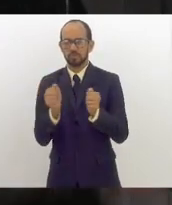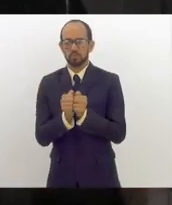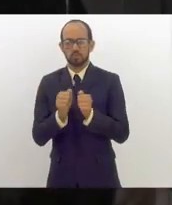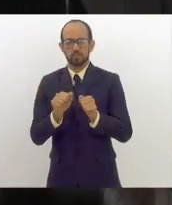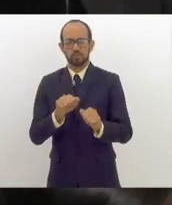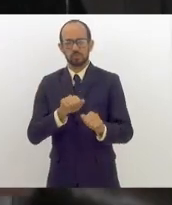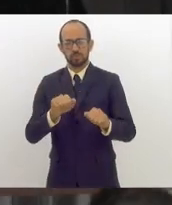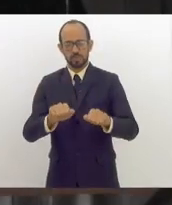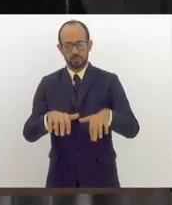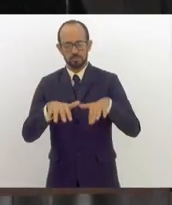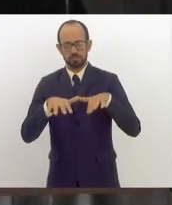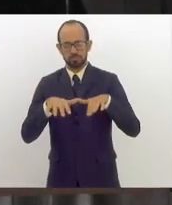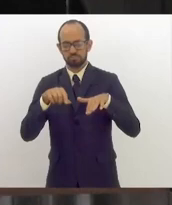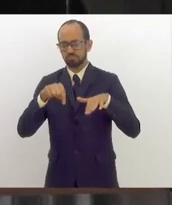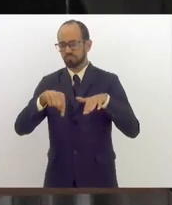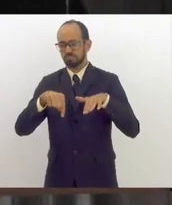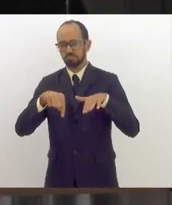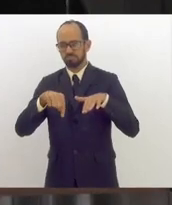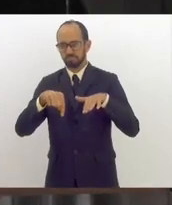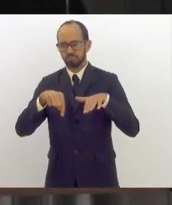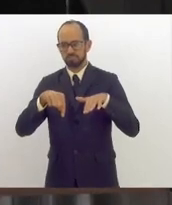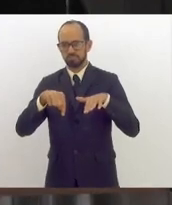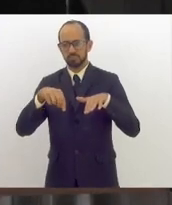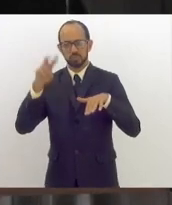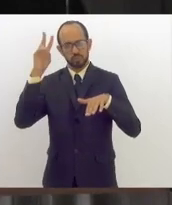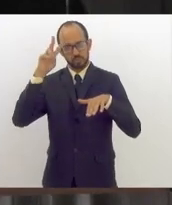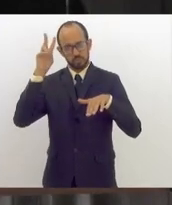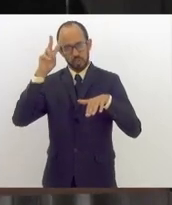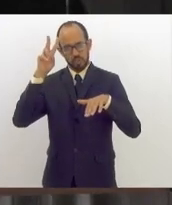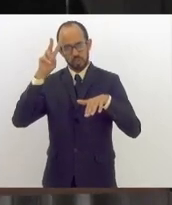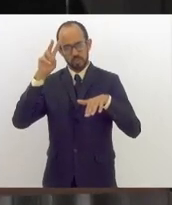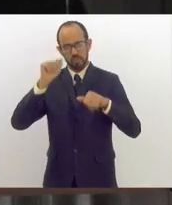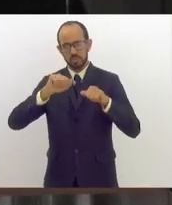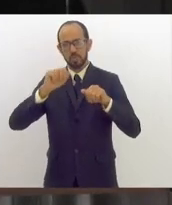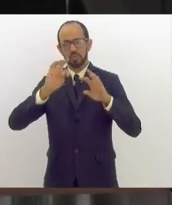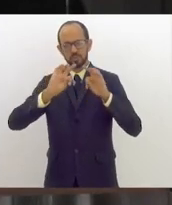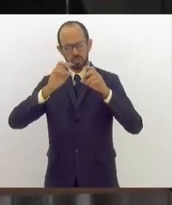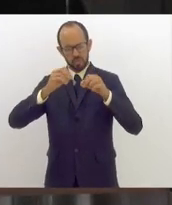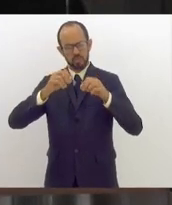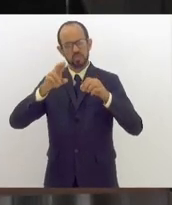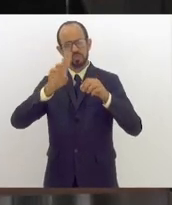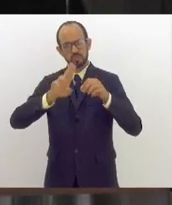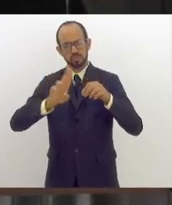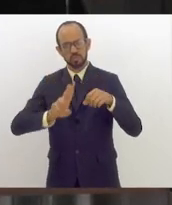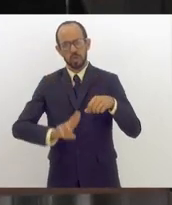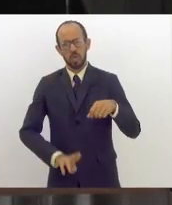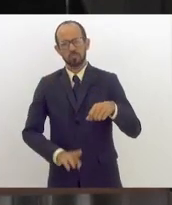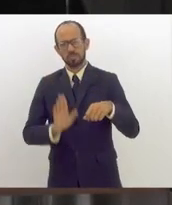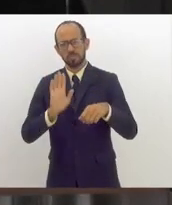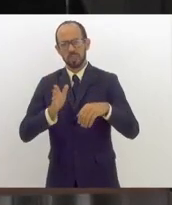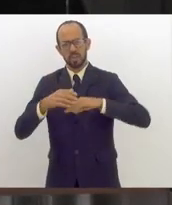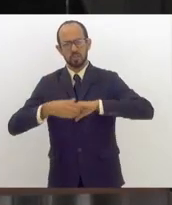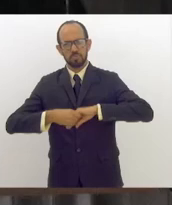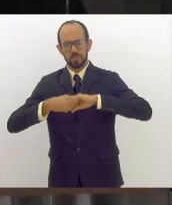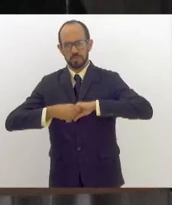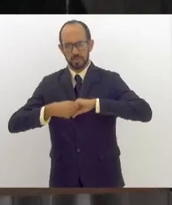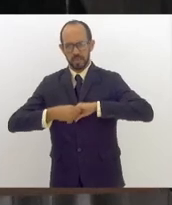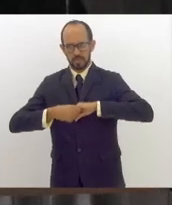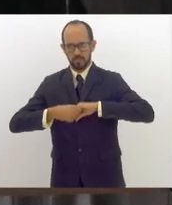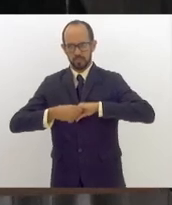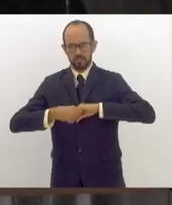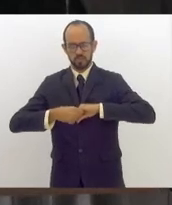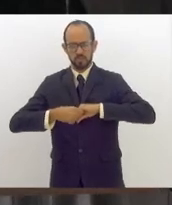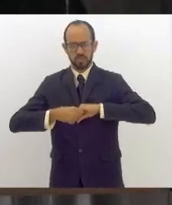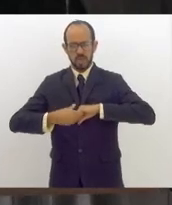histórico senhor presidente quase lustres autoridades aqui presentes já nominados e todos cumprimentados Saúdo